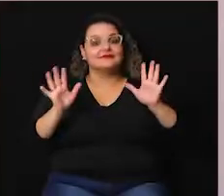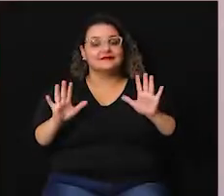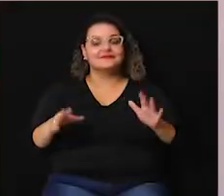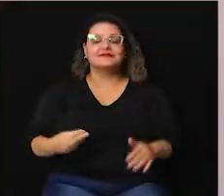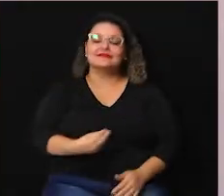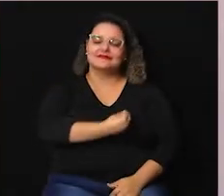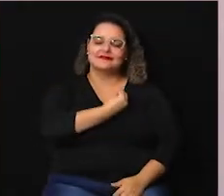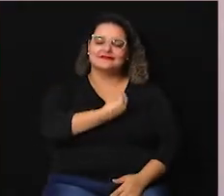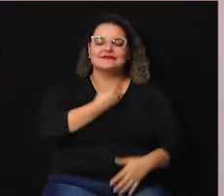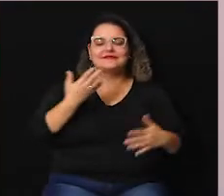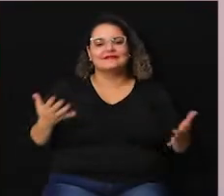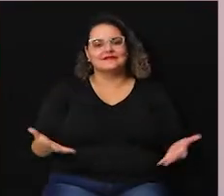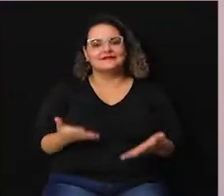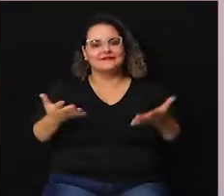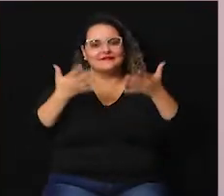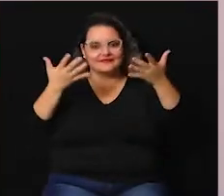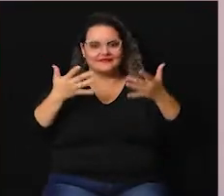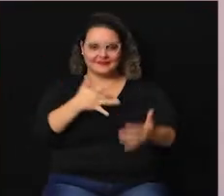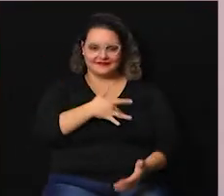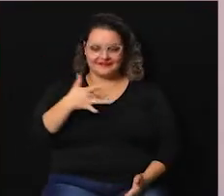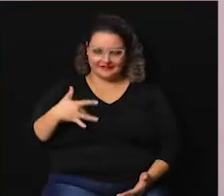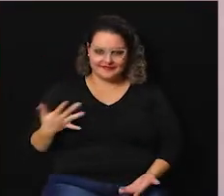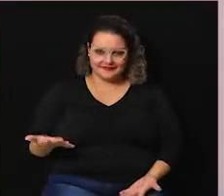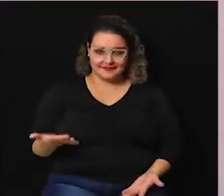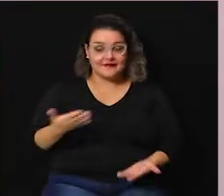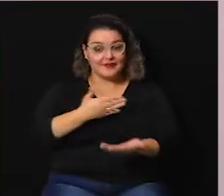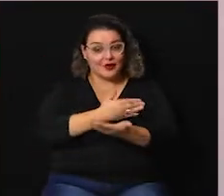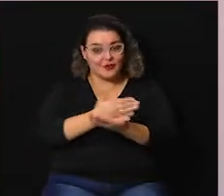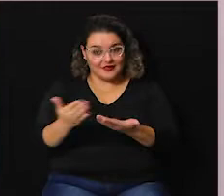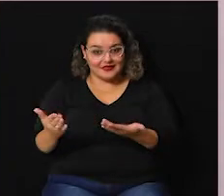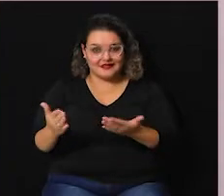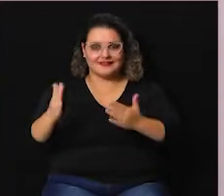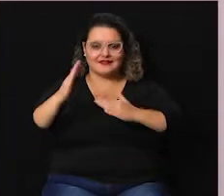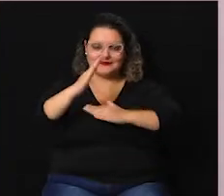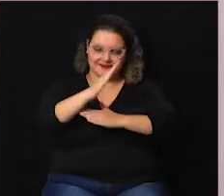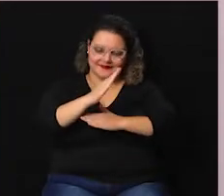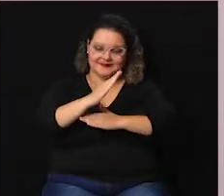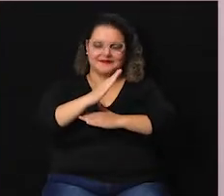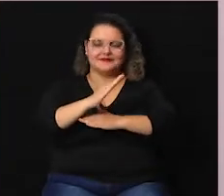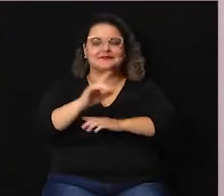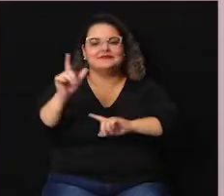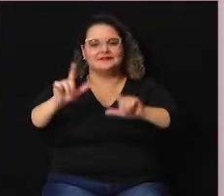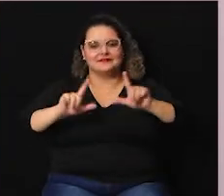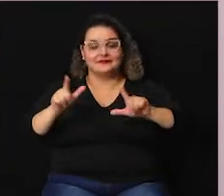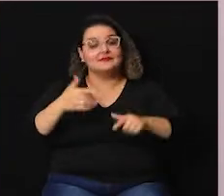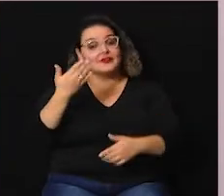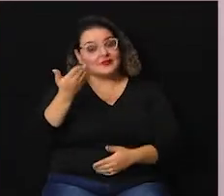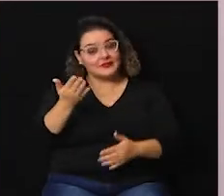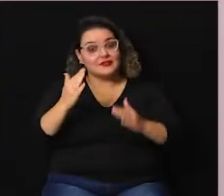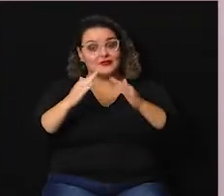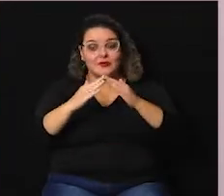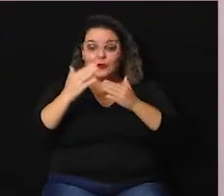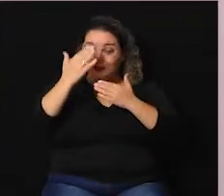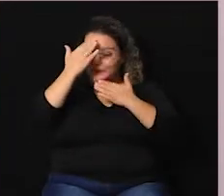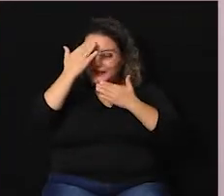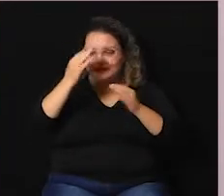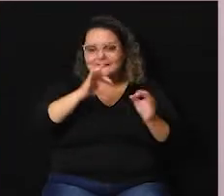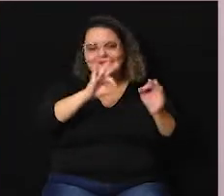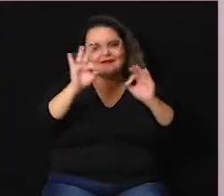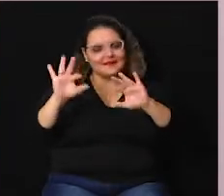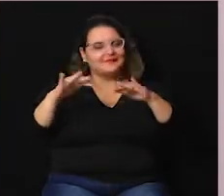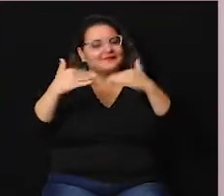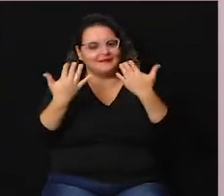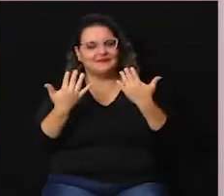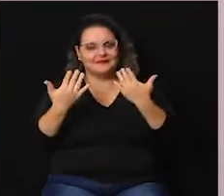Olá, mais um Saúde é Vida começando aqui na tela da TV Câmara Campinas. A você de casa, mais uma vez, muito obrigada pela sua companhia e audiência